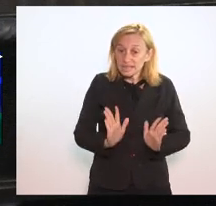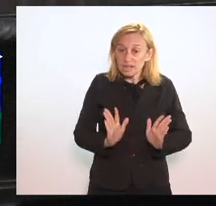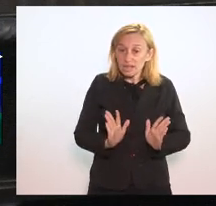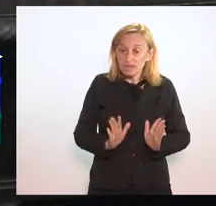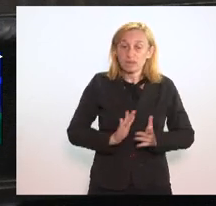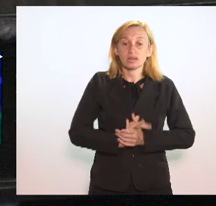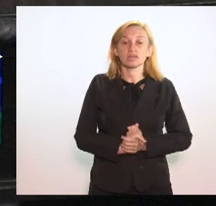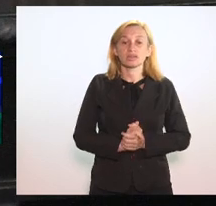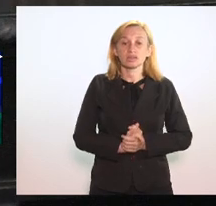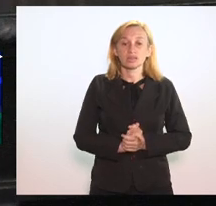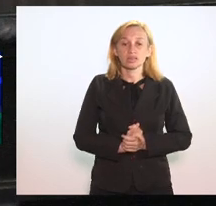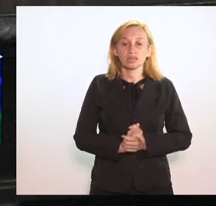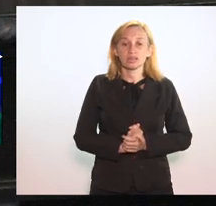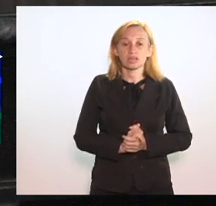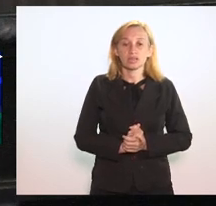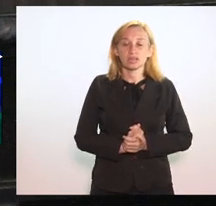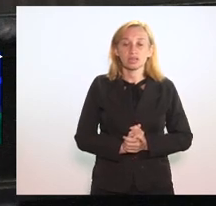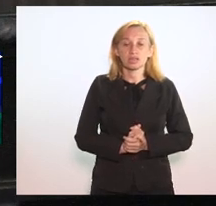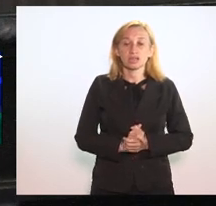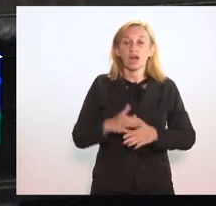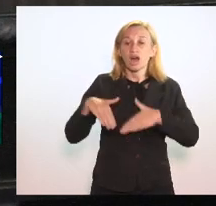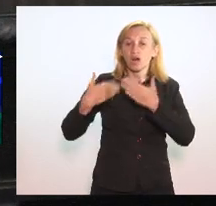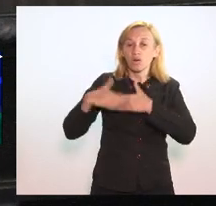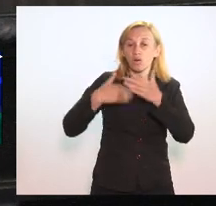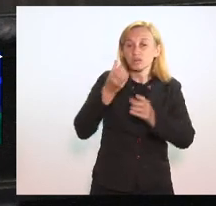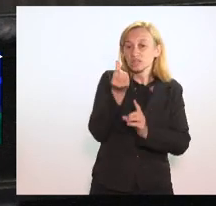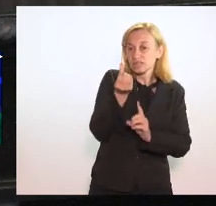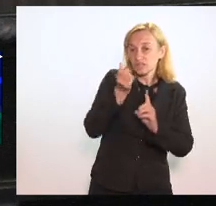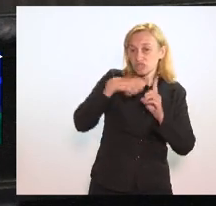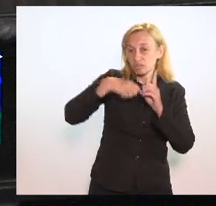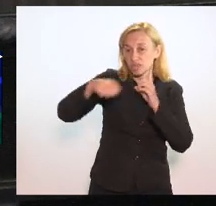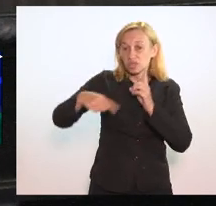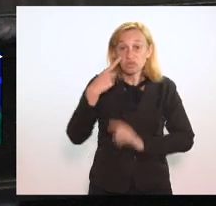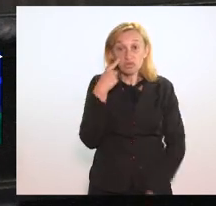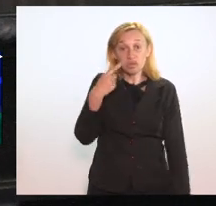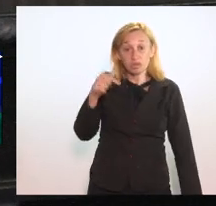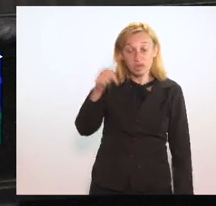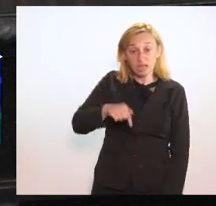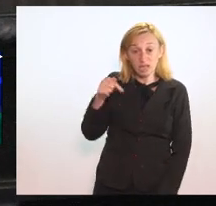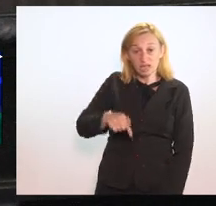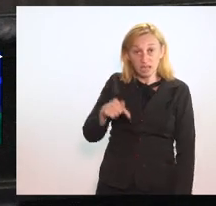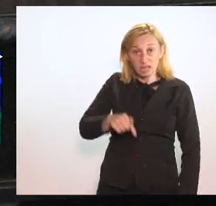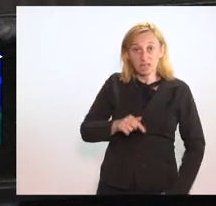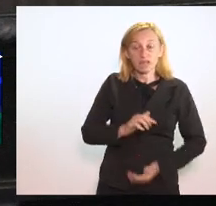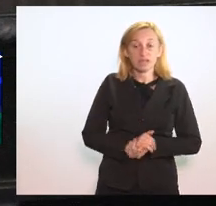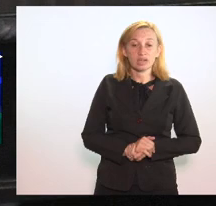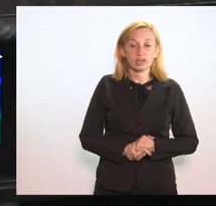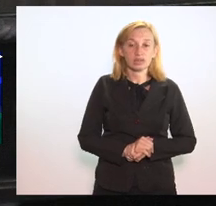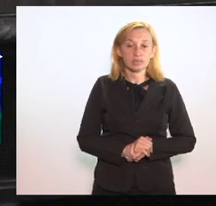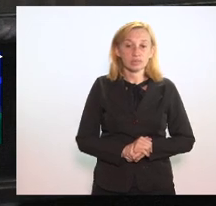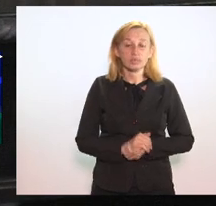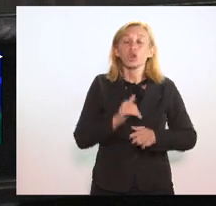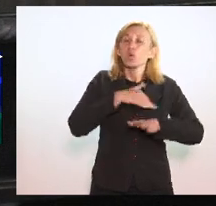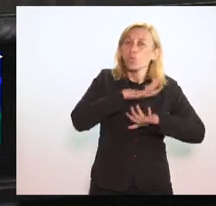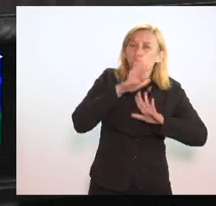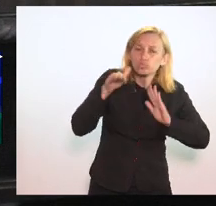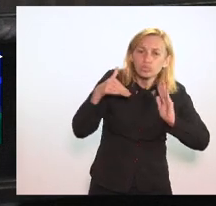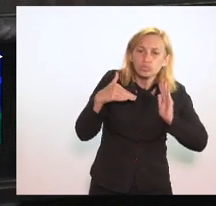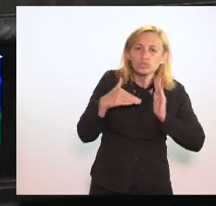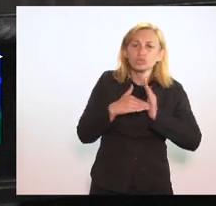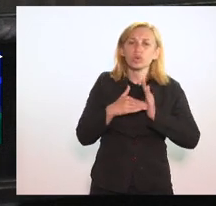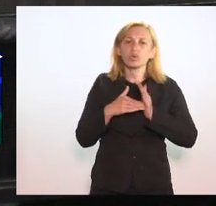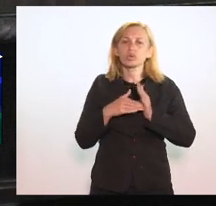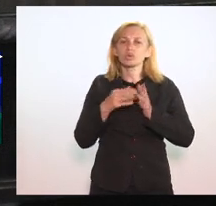longo desses seis meses o que nós assistimos aqui apesar de toda